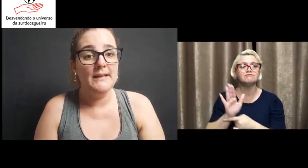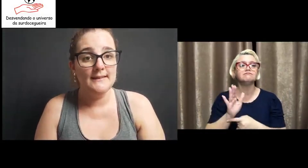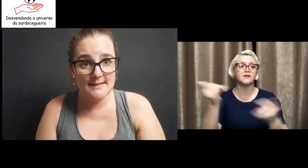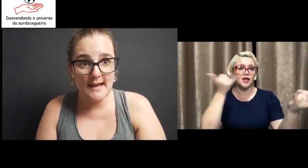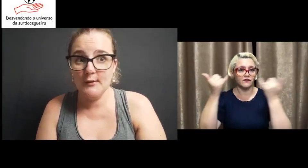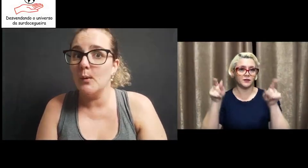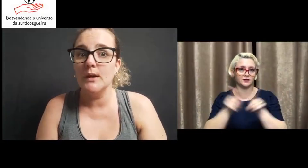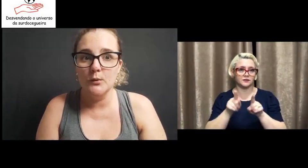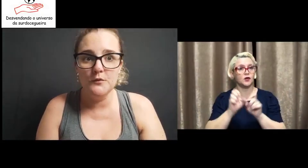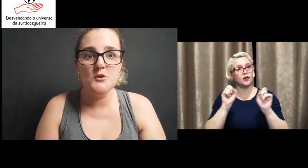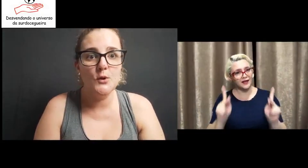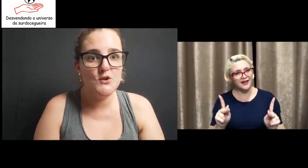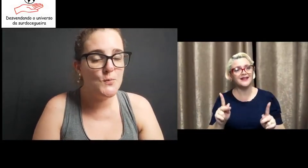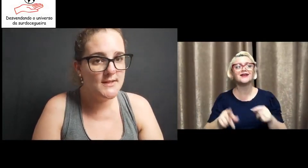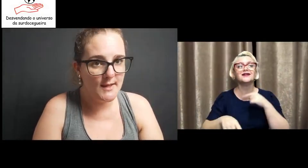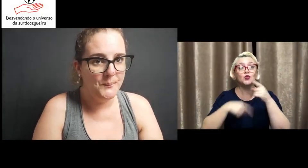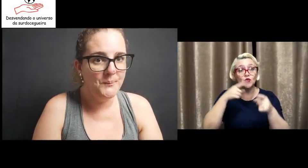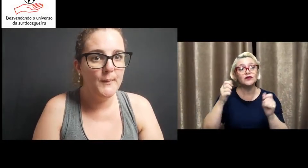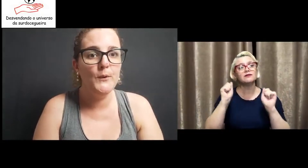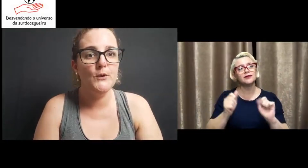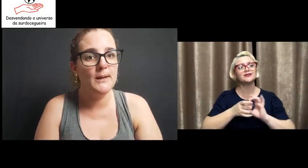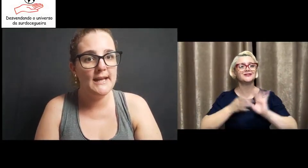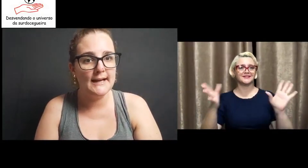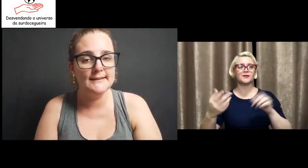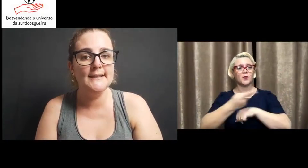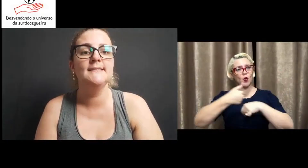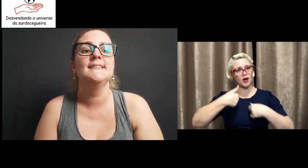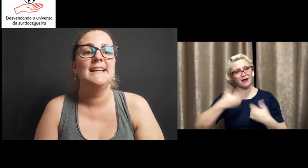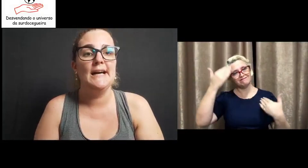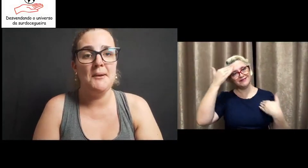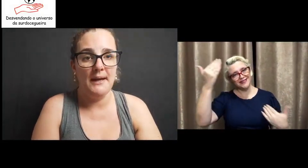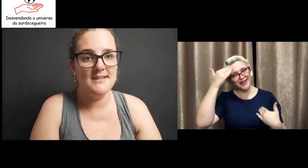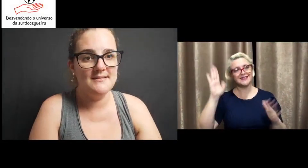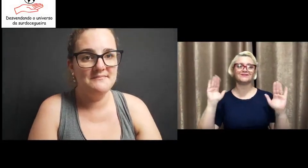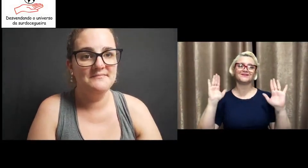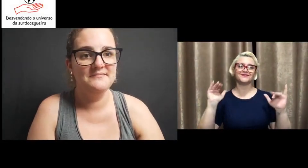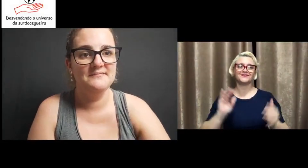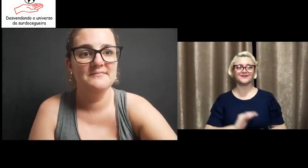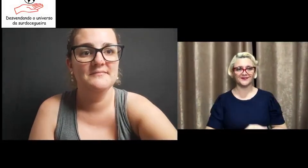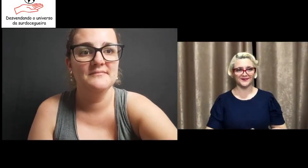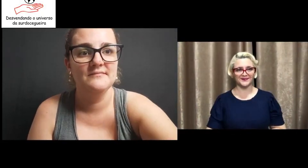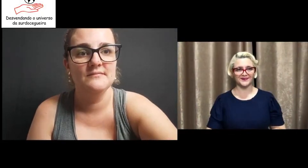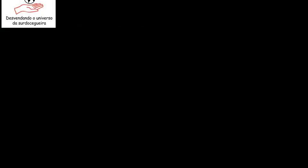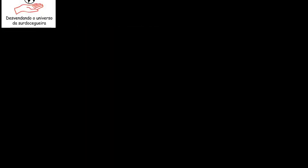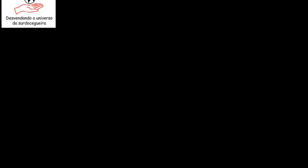informações. Tá certo? Qualquer dúvida, eu estou à disposição. Muito obrigada. Até mais.